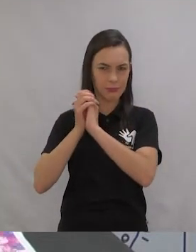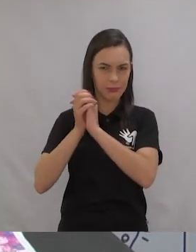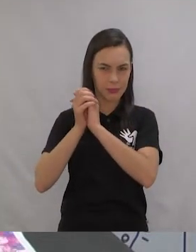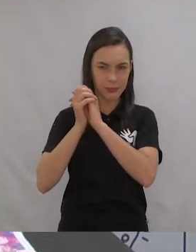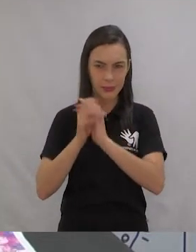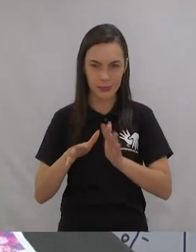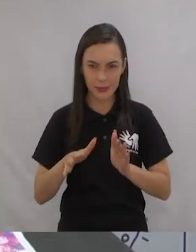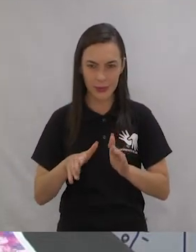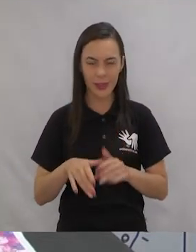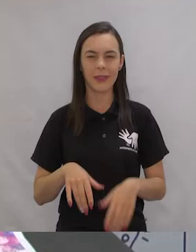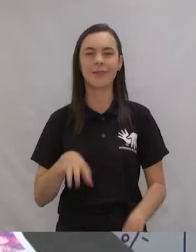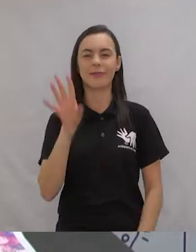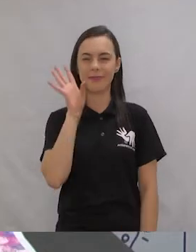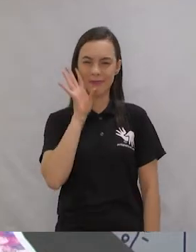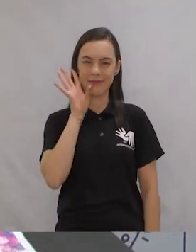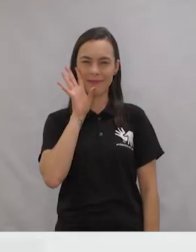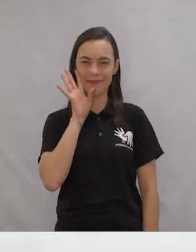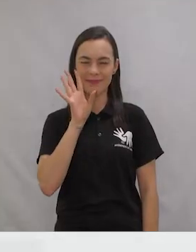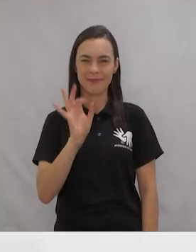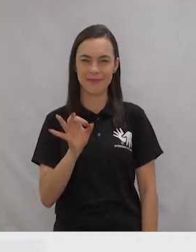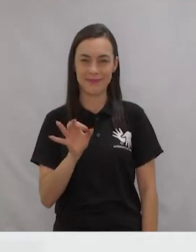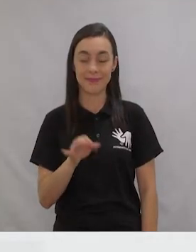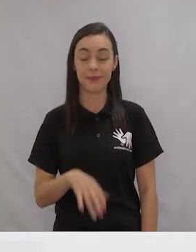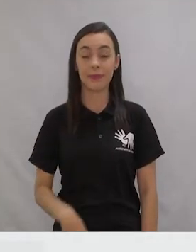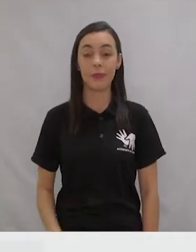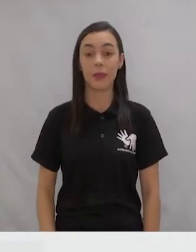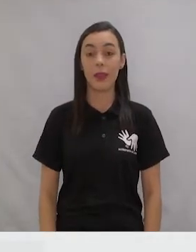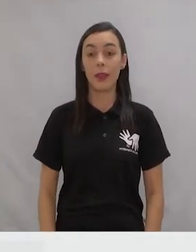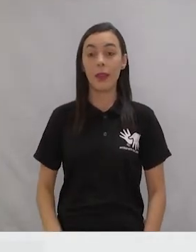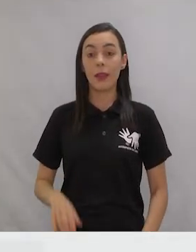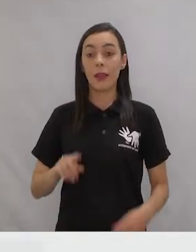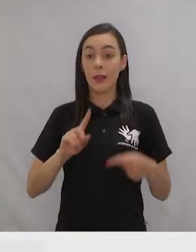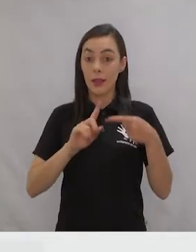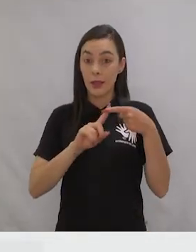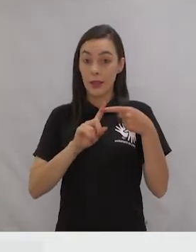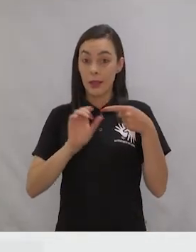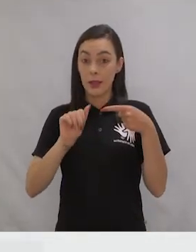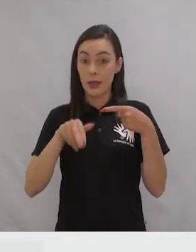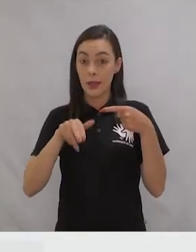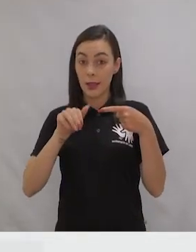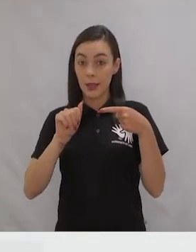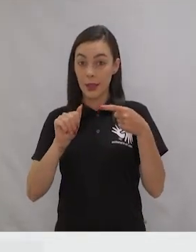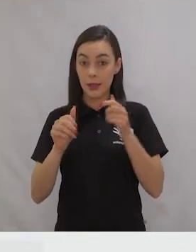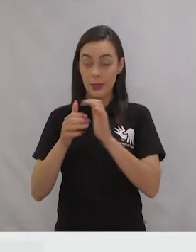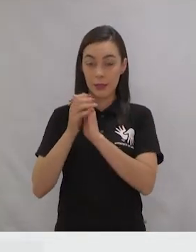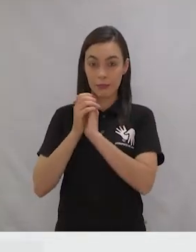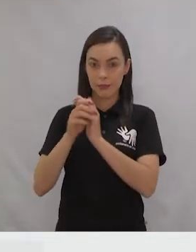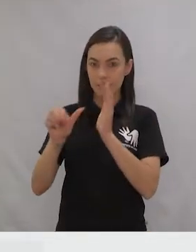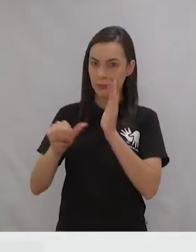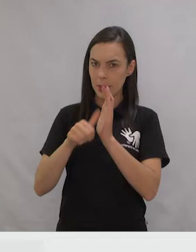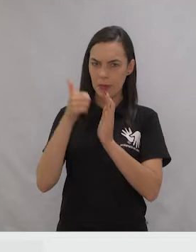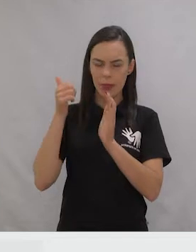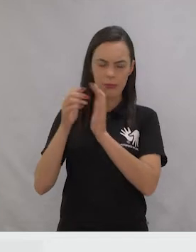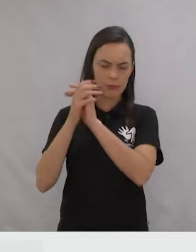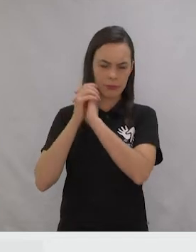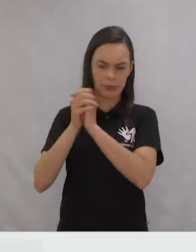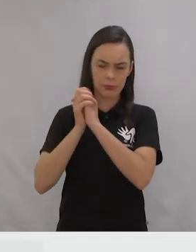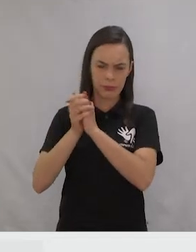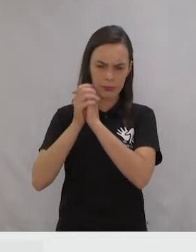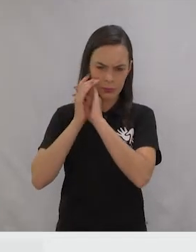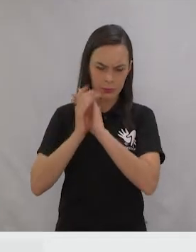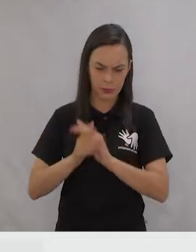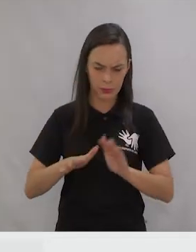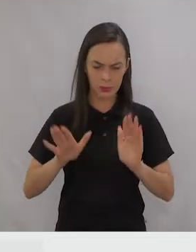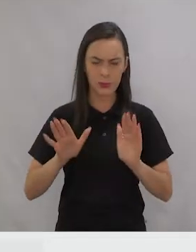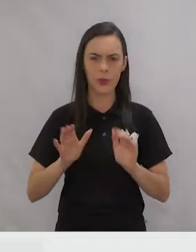possui dados, é muito bacana, né? Ana jogou o dado primeiro